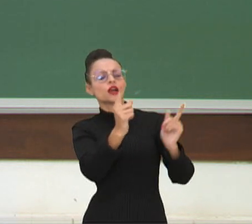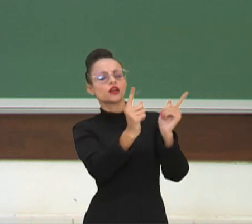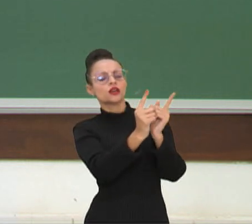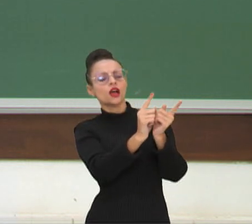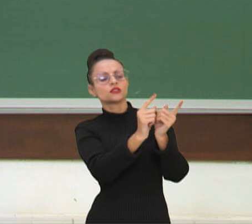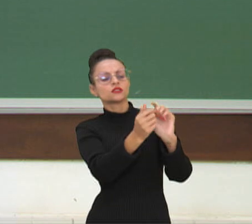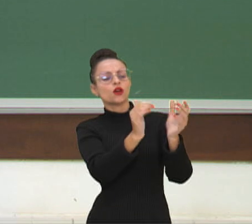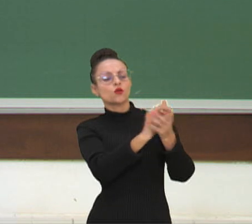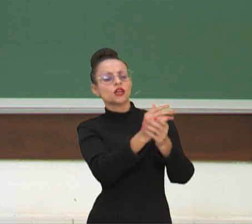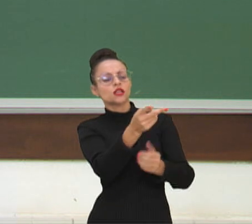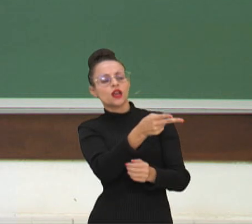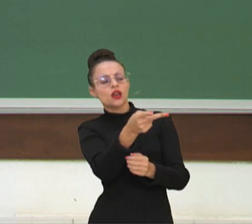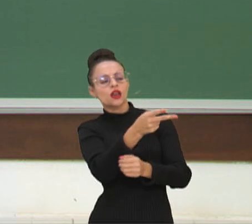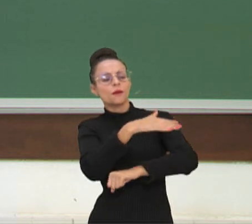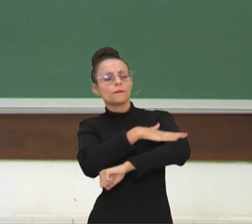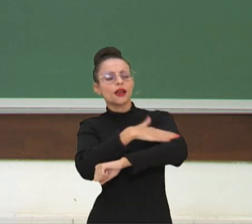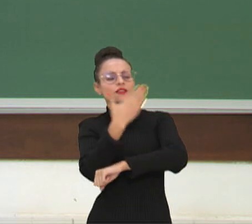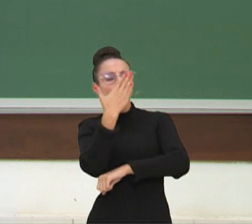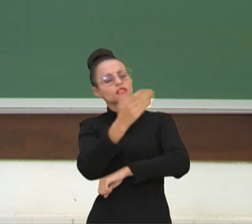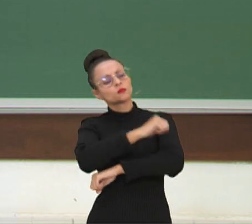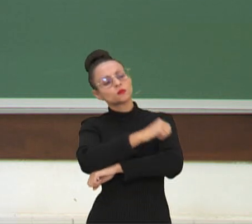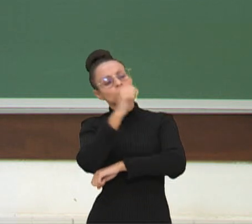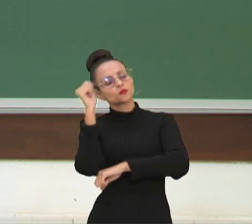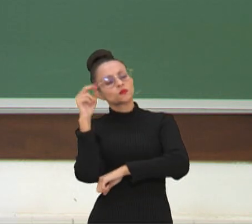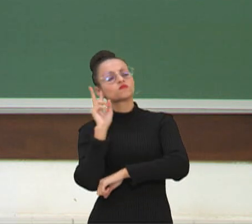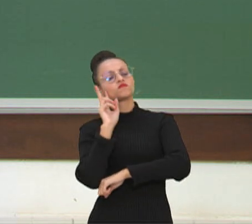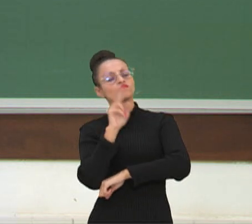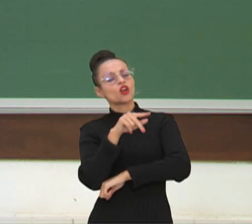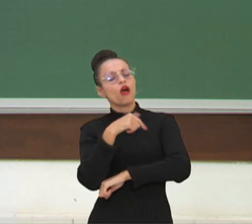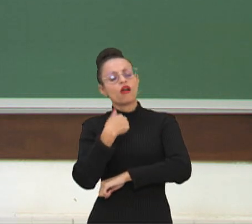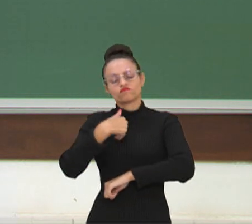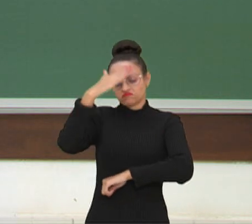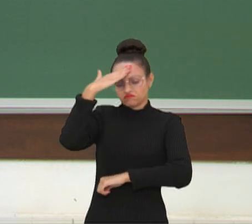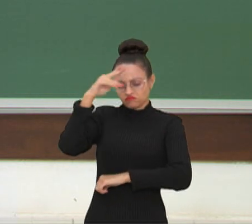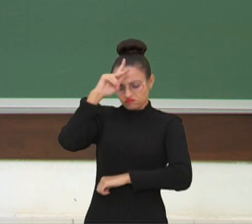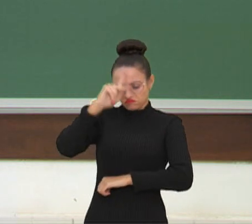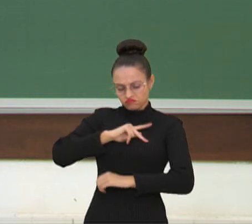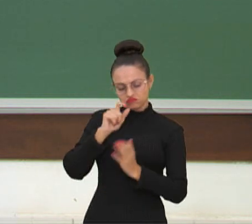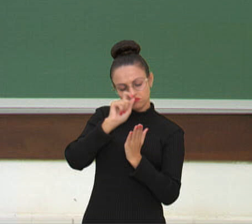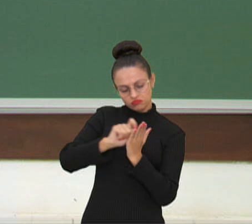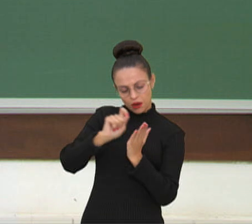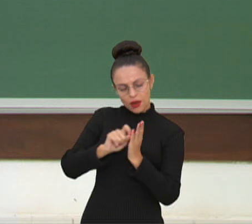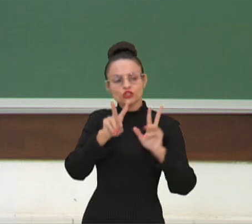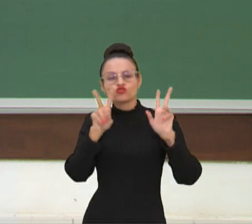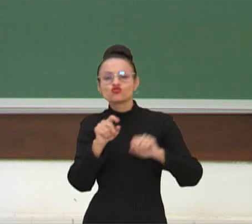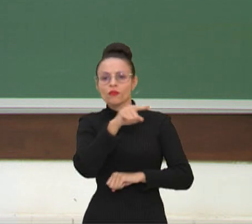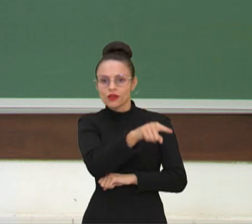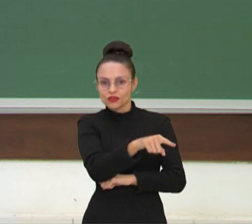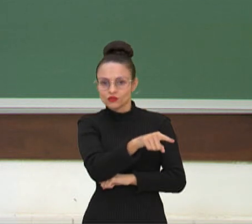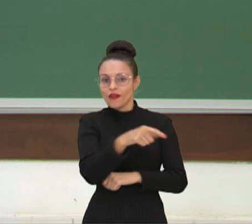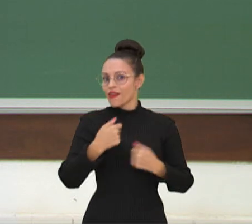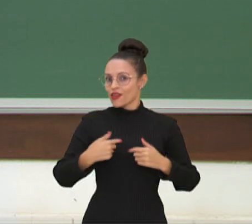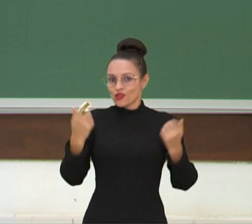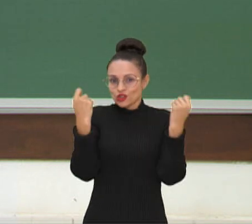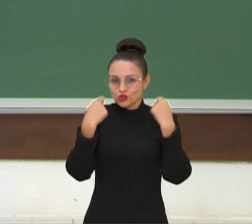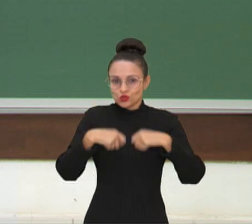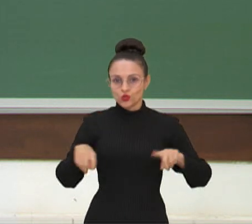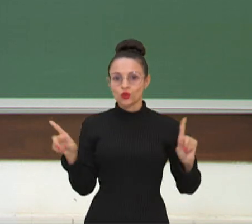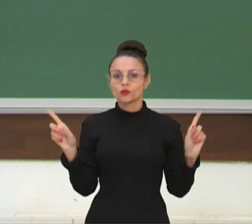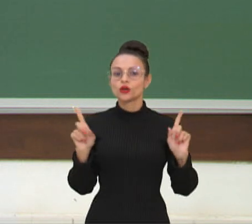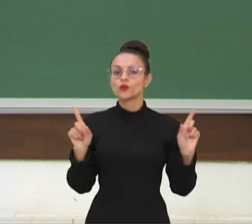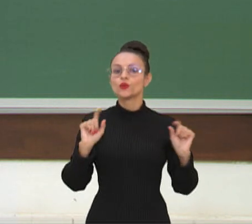vai até, né? Imagina, nem tinha shopping, tá? Então, pensem lá naquela época. Muito provavelmente